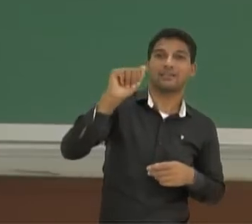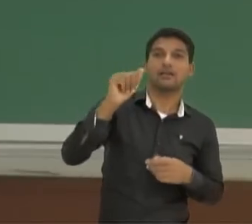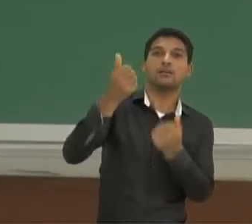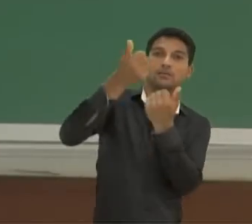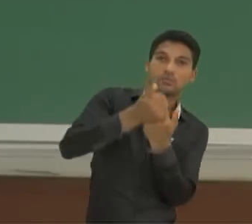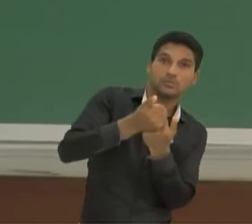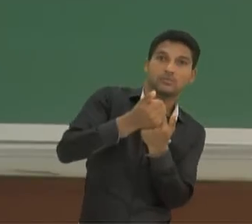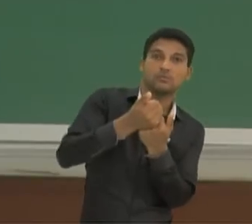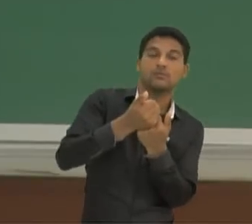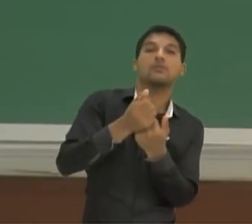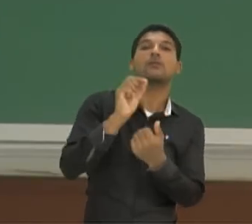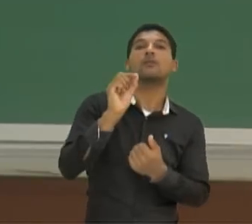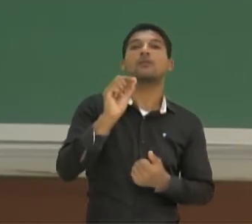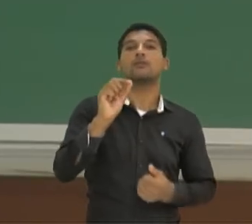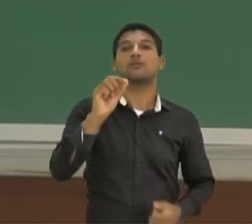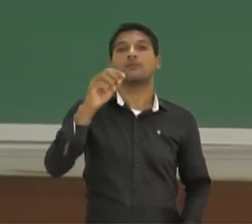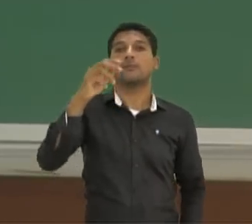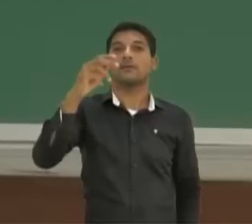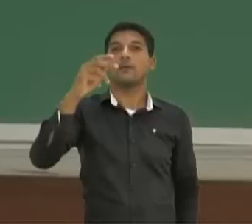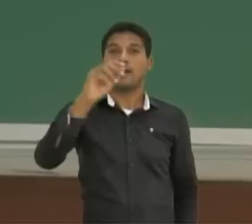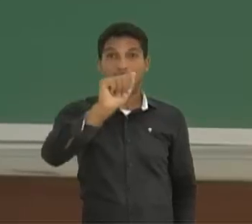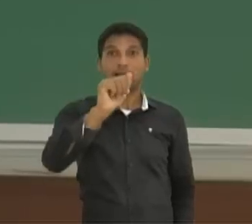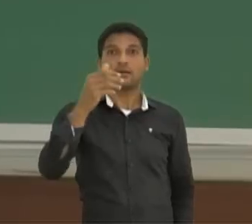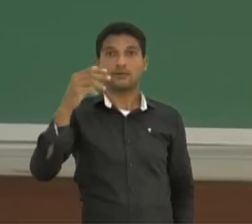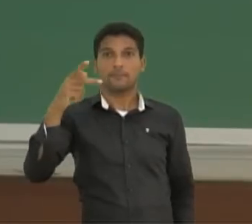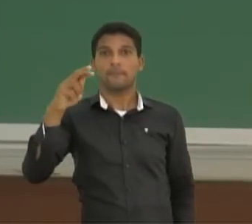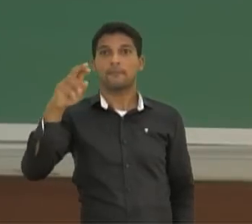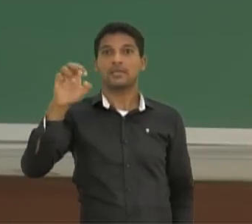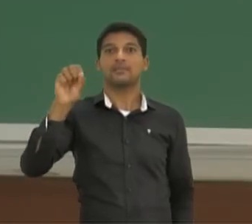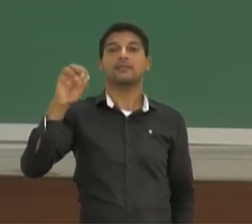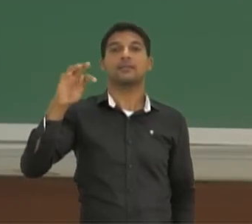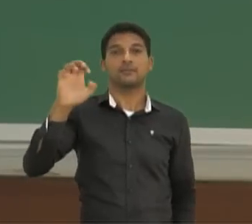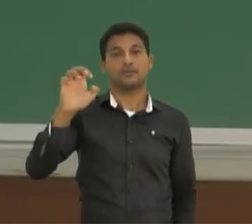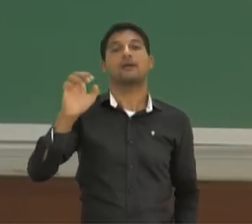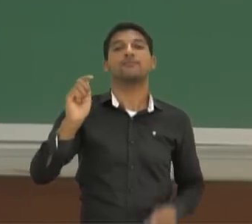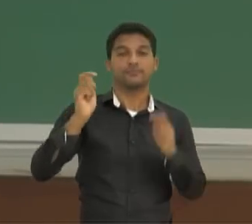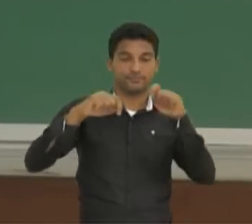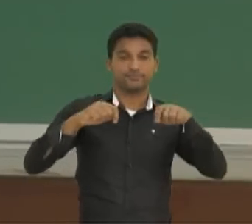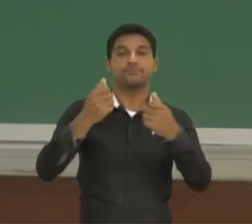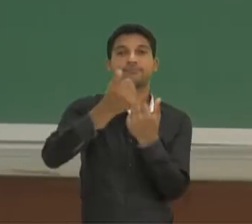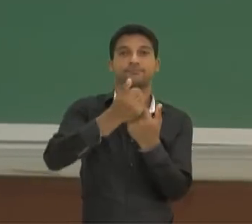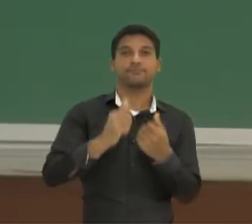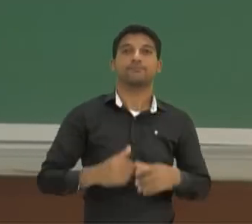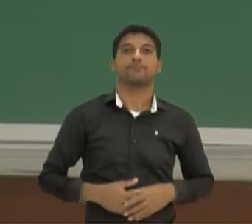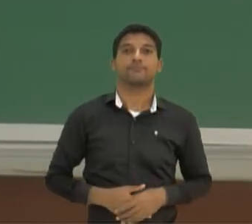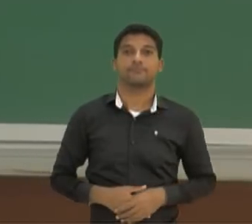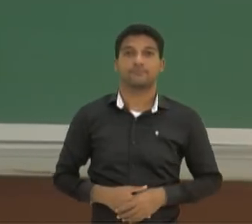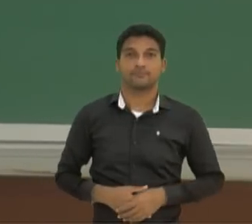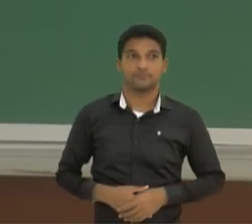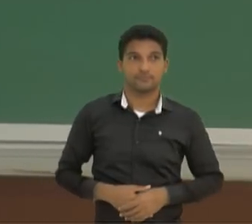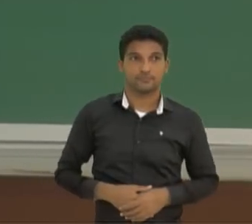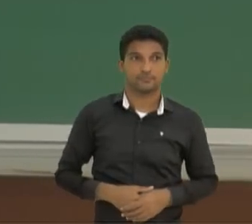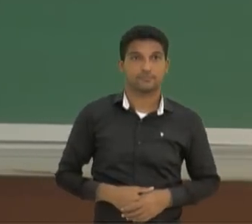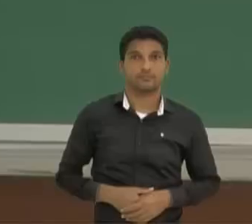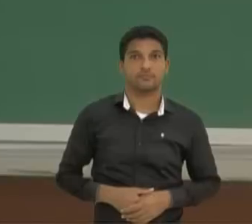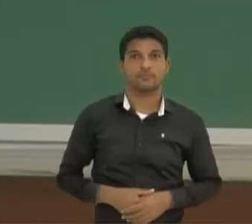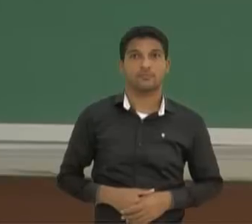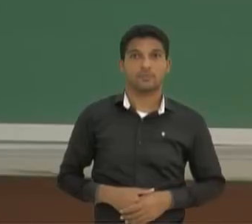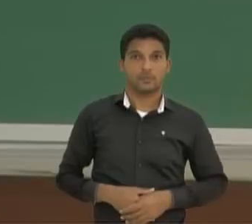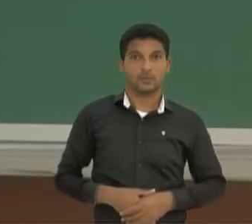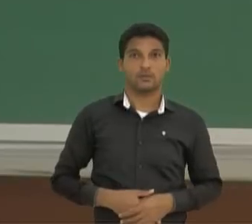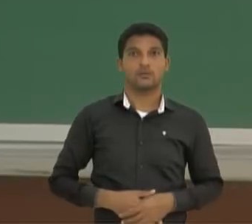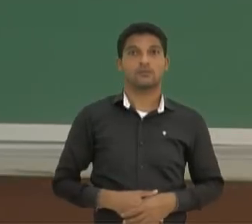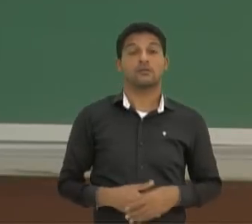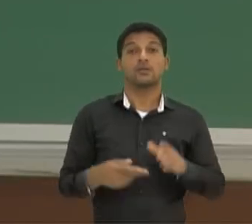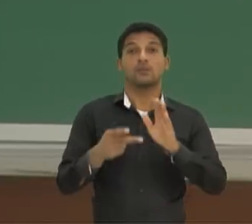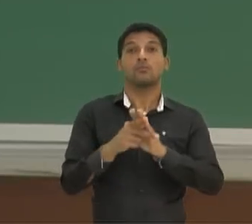repetindo aí as palavras no texto, né, já que o leitor pode preencher essas lacunas. Né? Então o texto fica do ponto de vista da estética